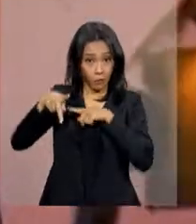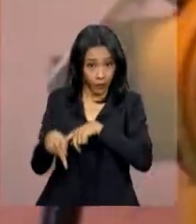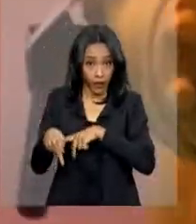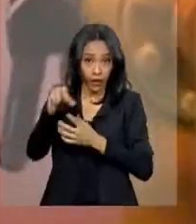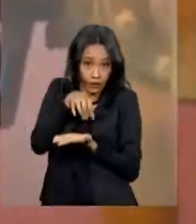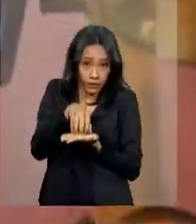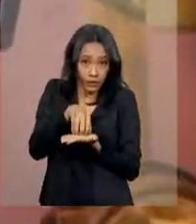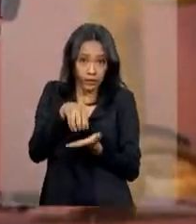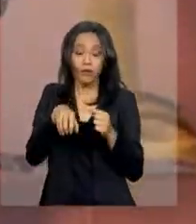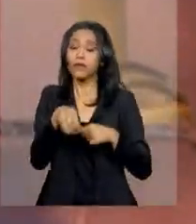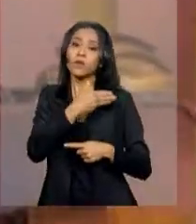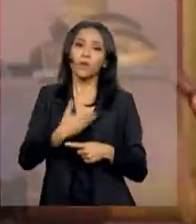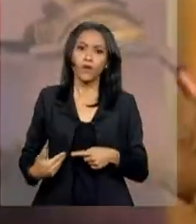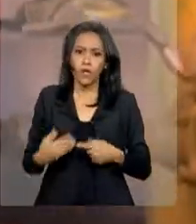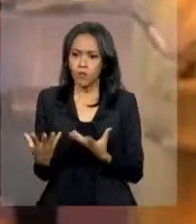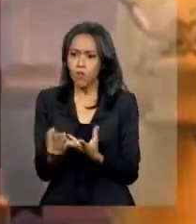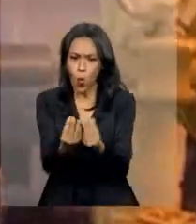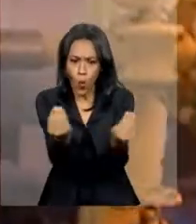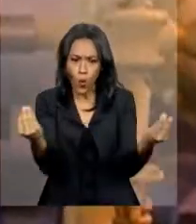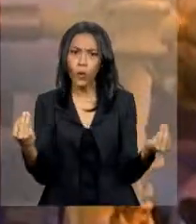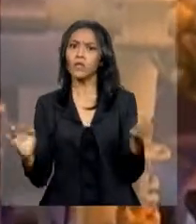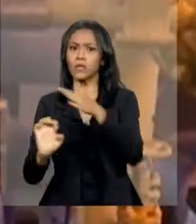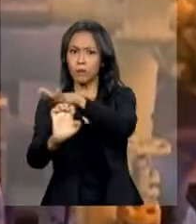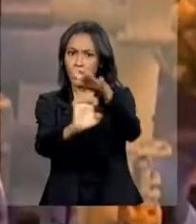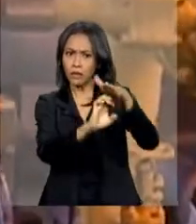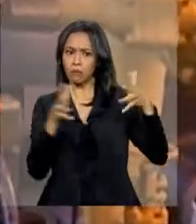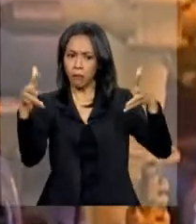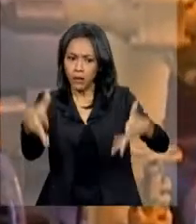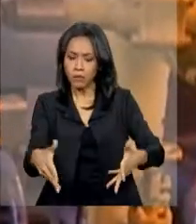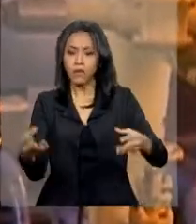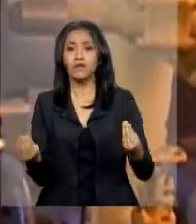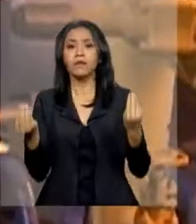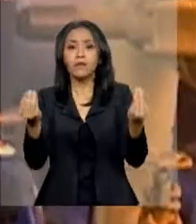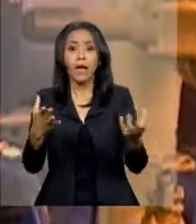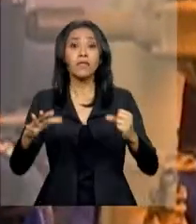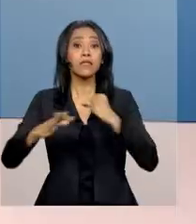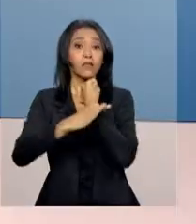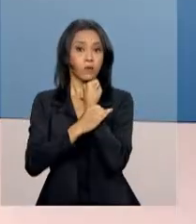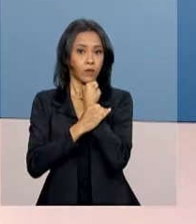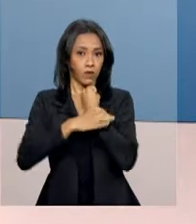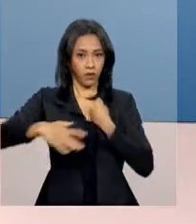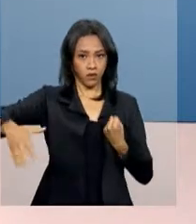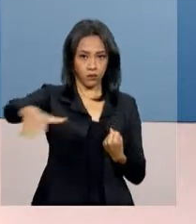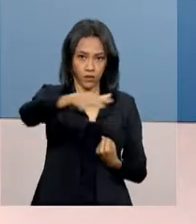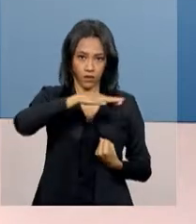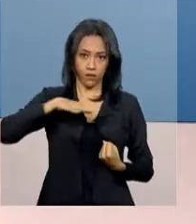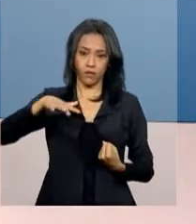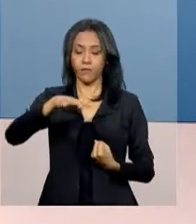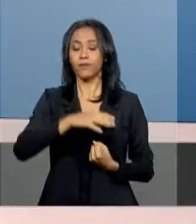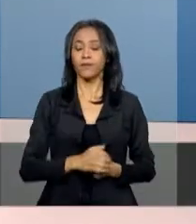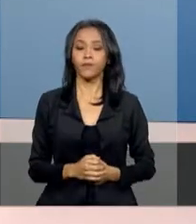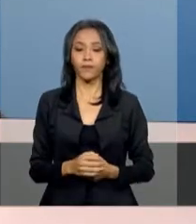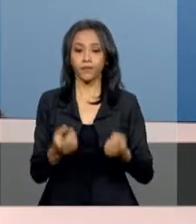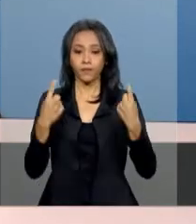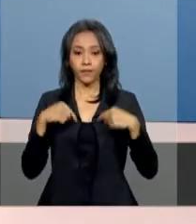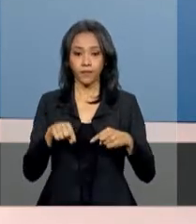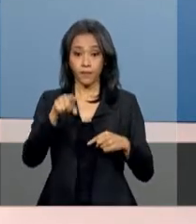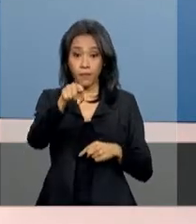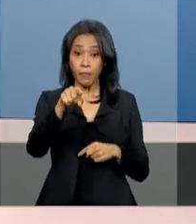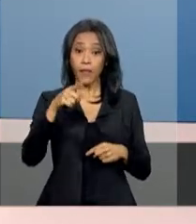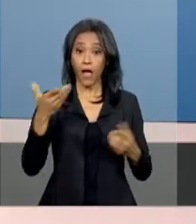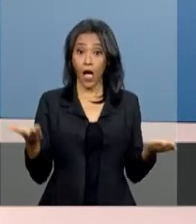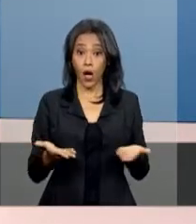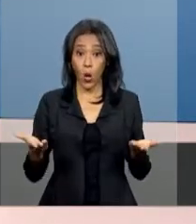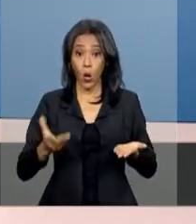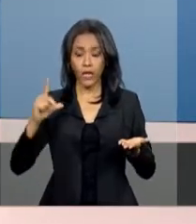participando da exploração do pré sal traz mais segurança para o setor nós criamos agora foi uma diversificação